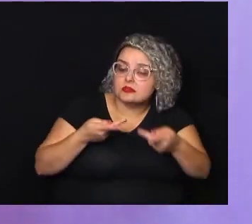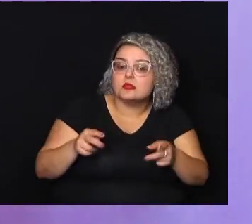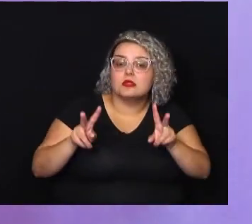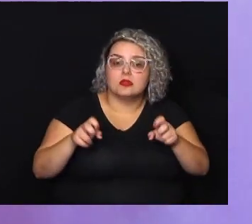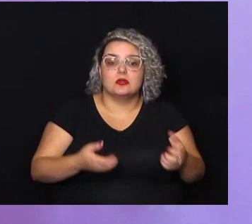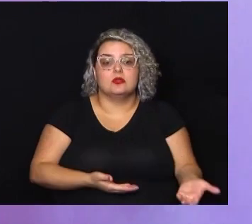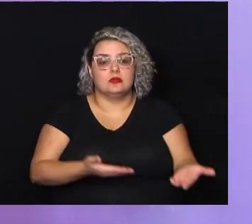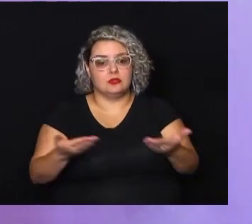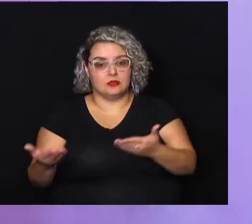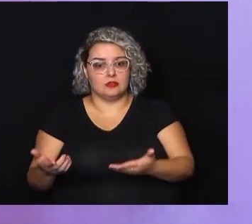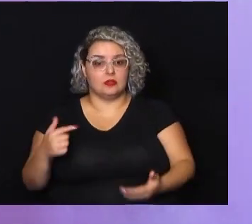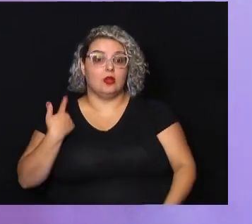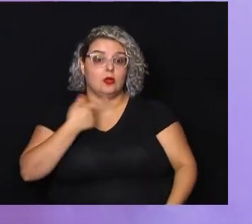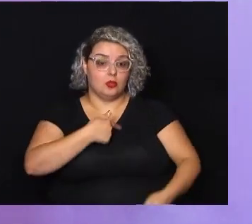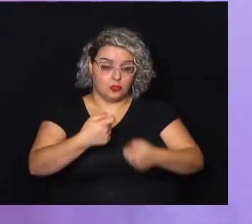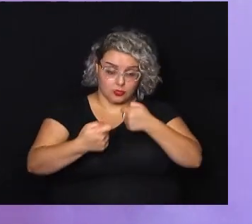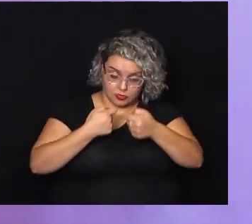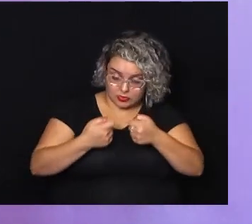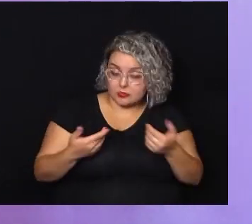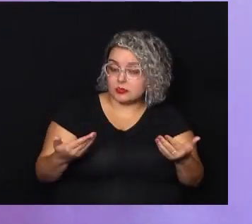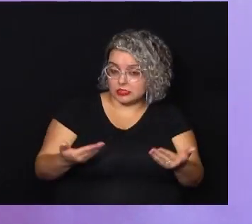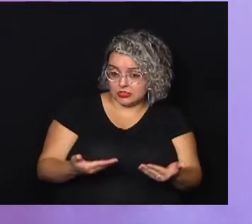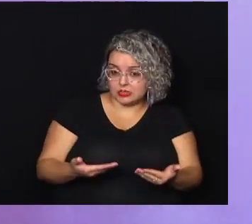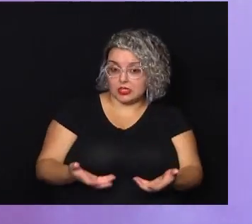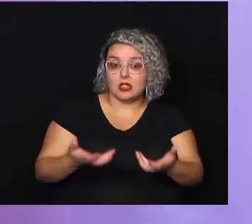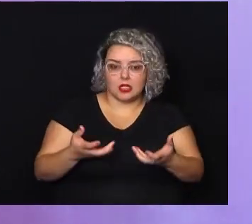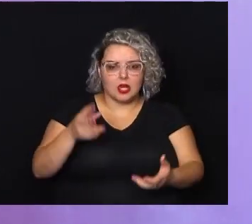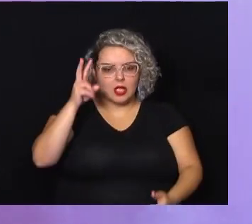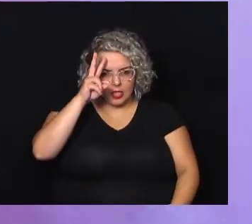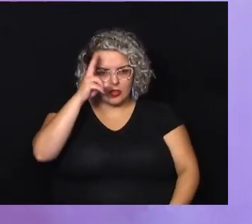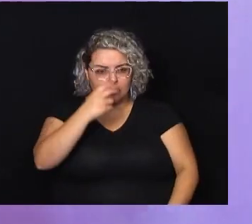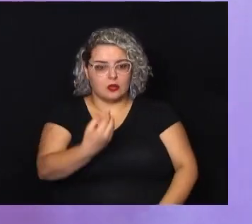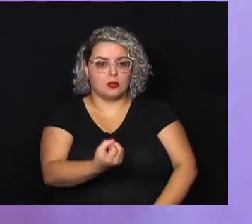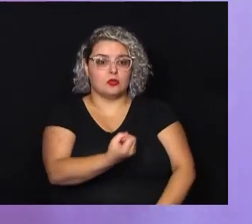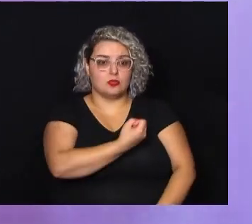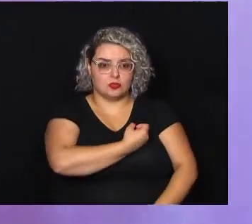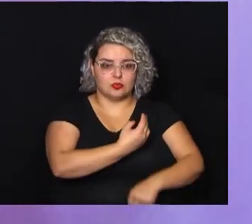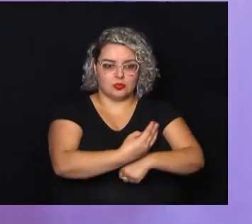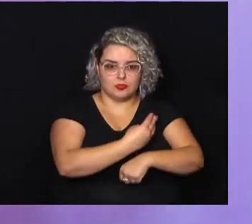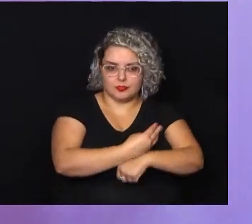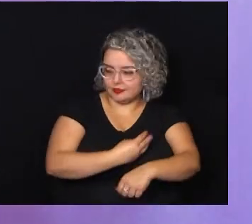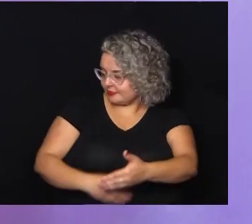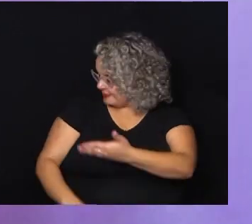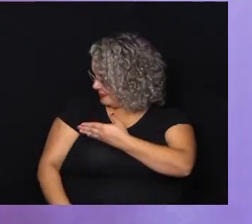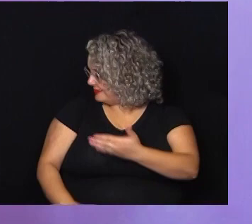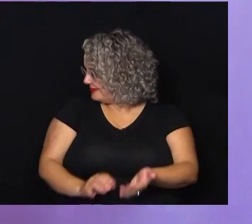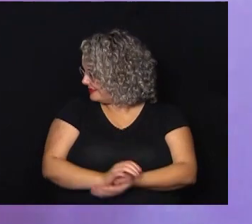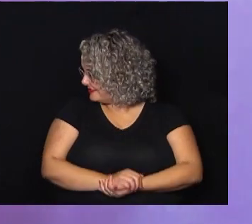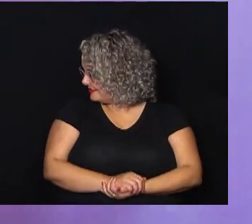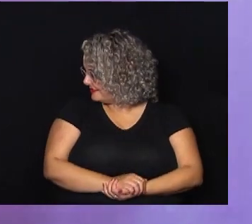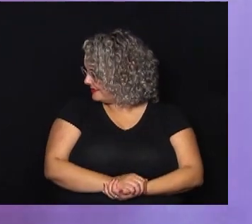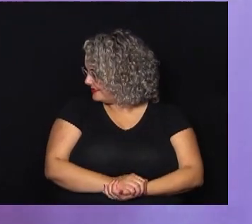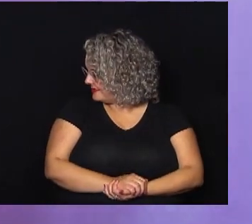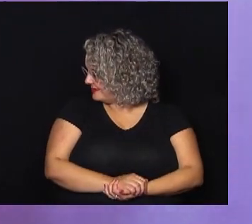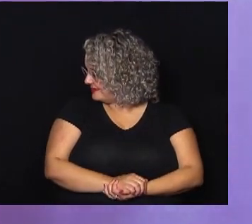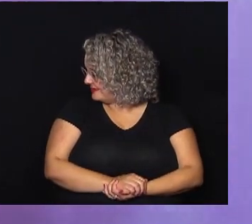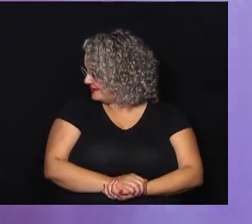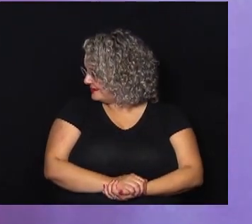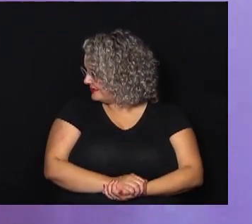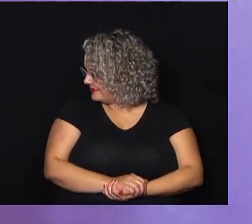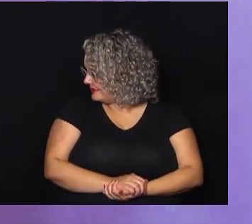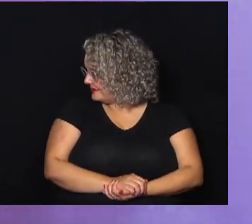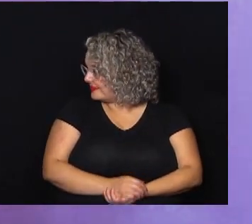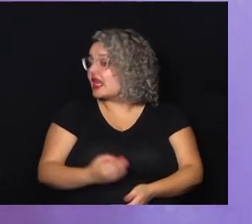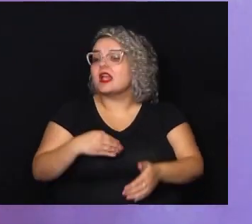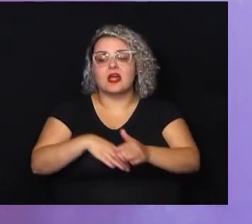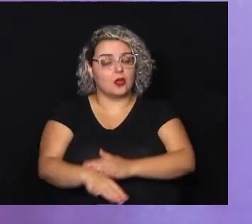importante. Então, antes de falar sobre o nosso tema e apresentar o nosso entrevistado de hoje, eu quero lembrar o número do nosso WhatsApp. É esse